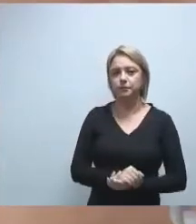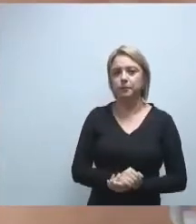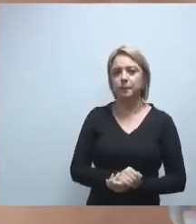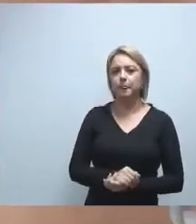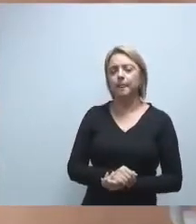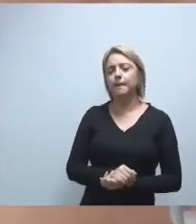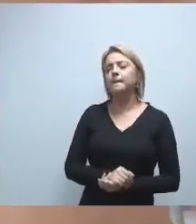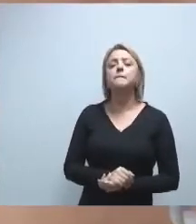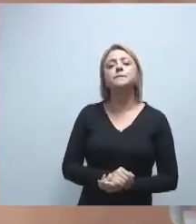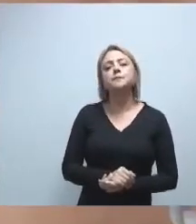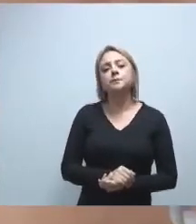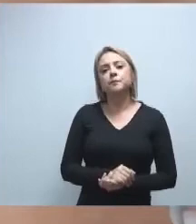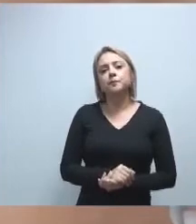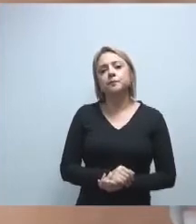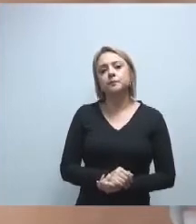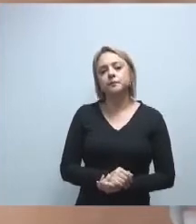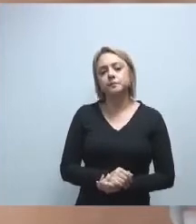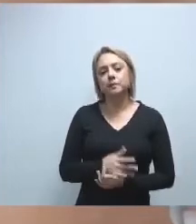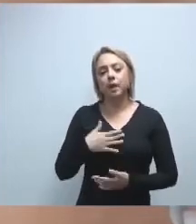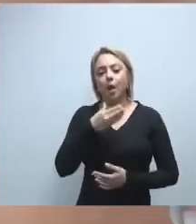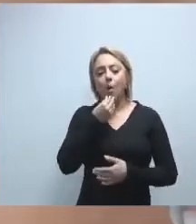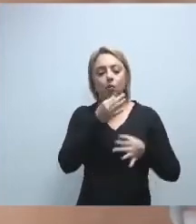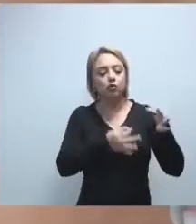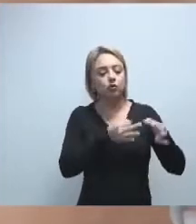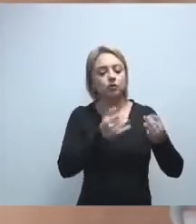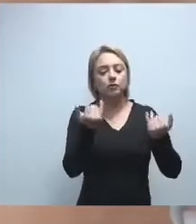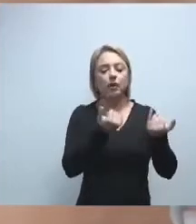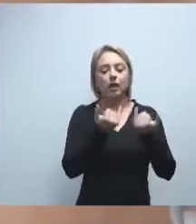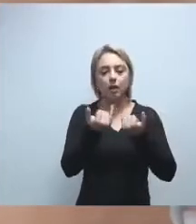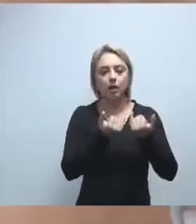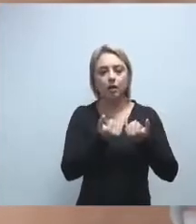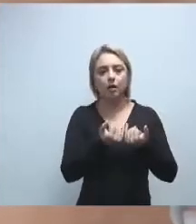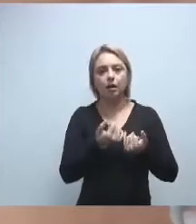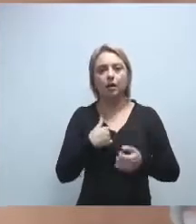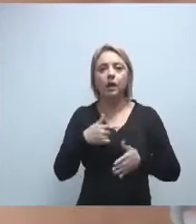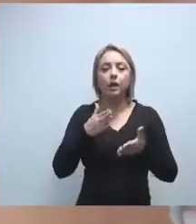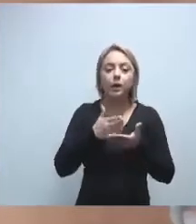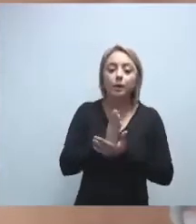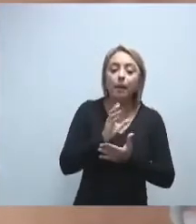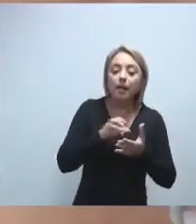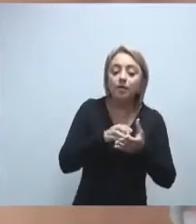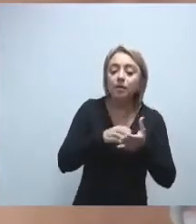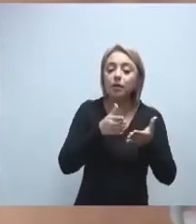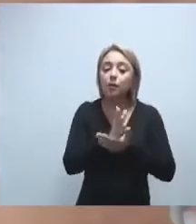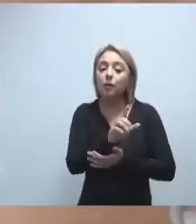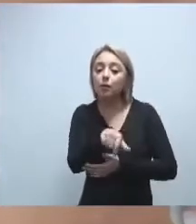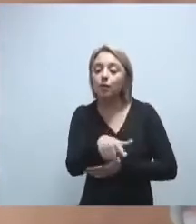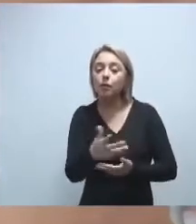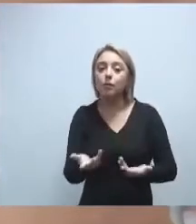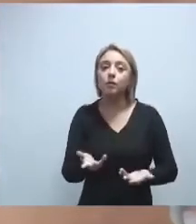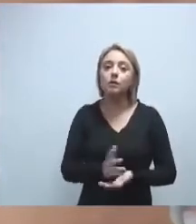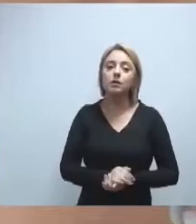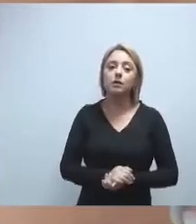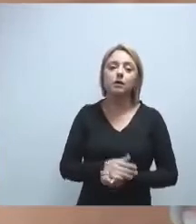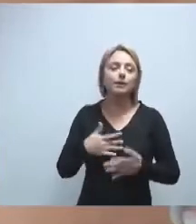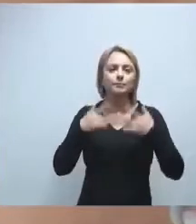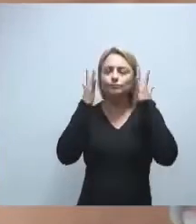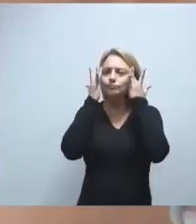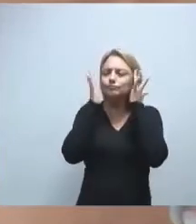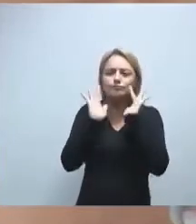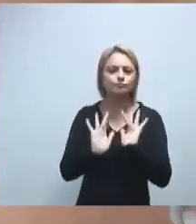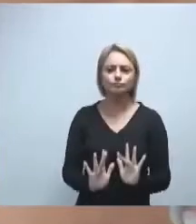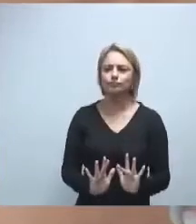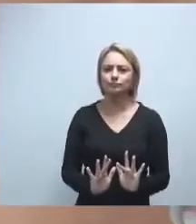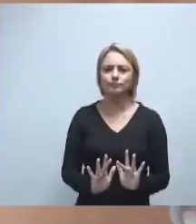lo é um juízo me disse assim eu fui assim gente eu passei no concurso eu não sei